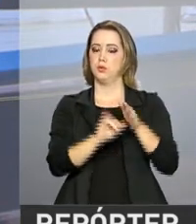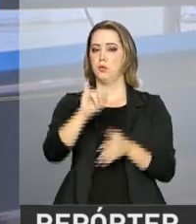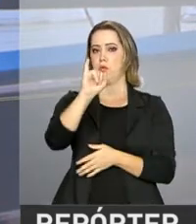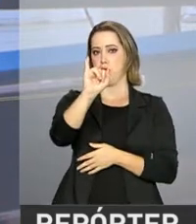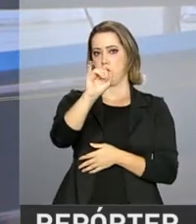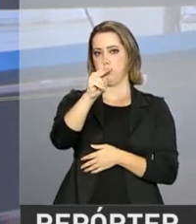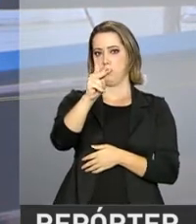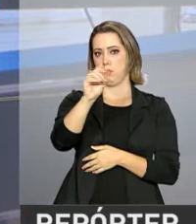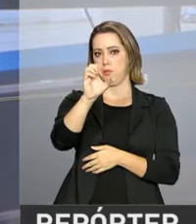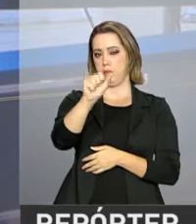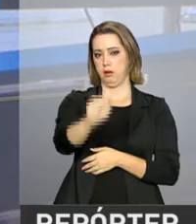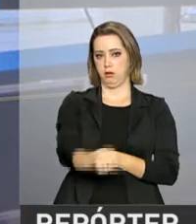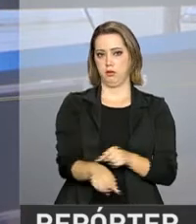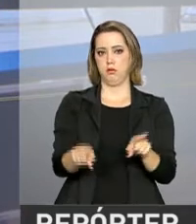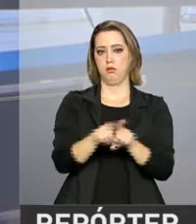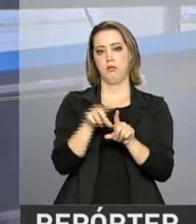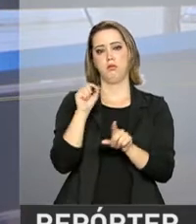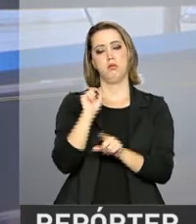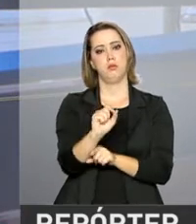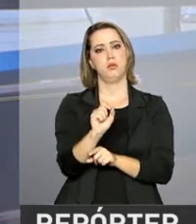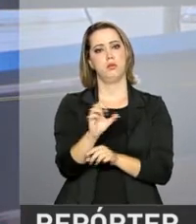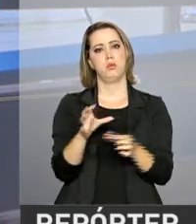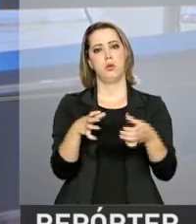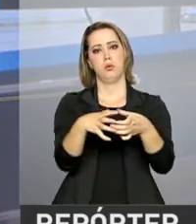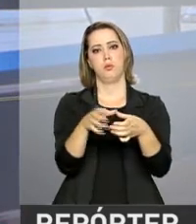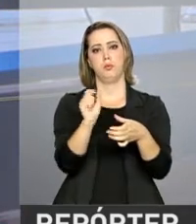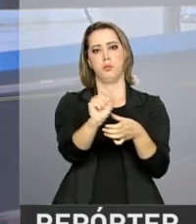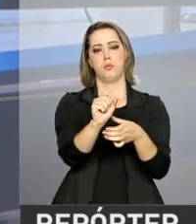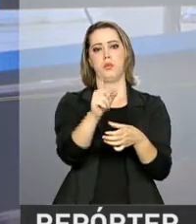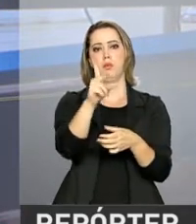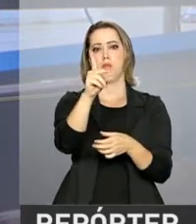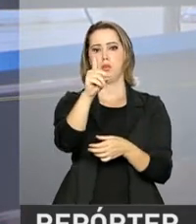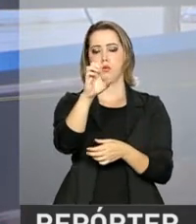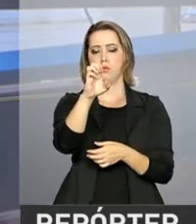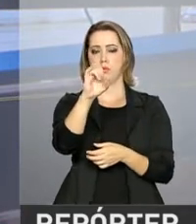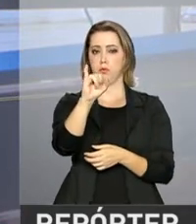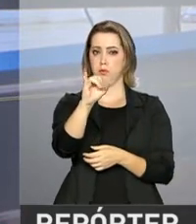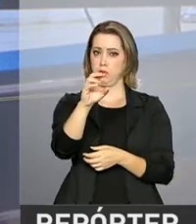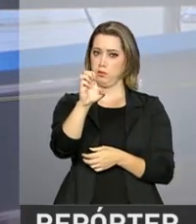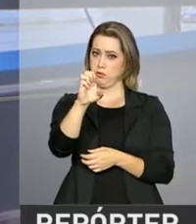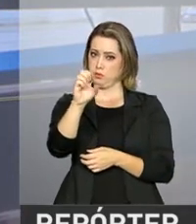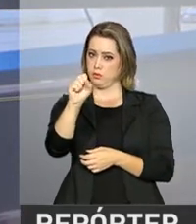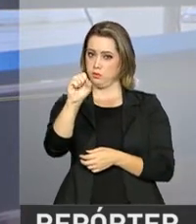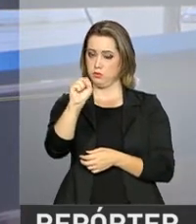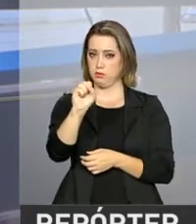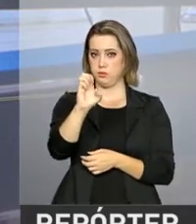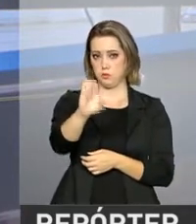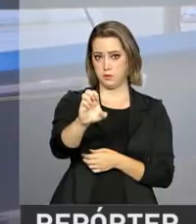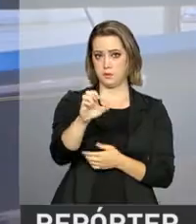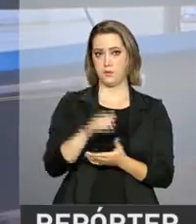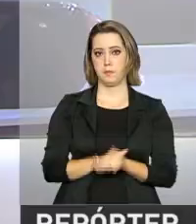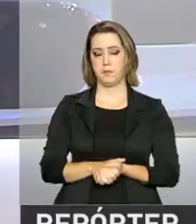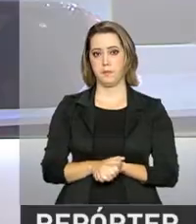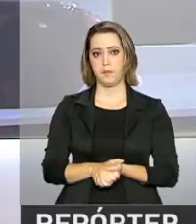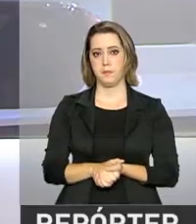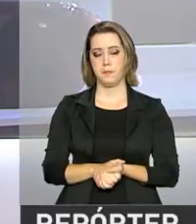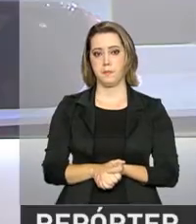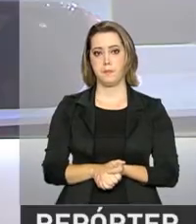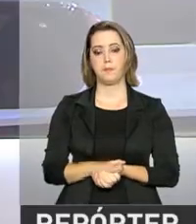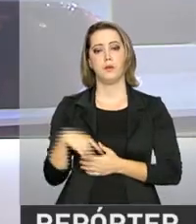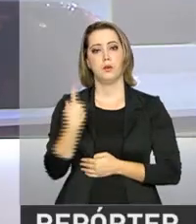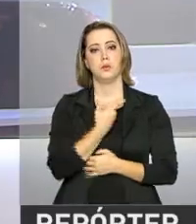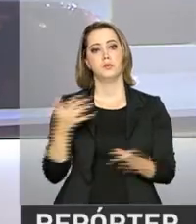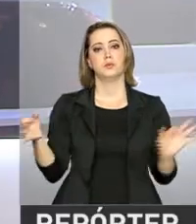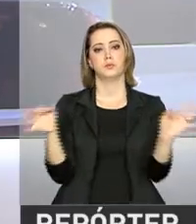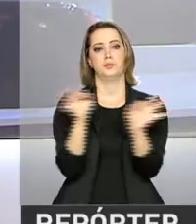econômica aplicada ipea e do departamento intersindical de estatística e estudos socioeconômicos o dia mas